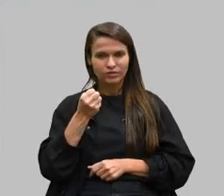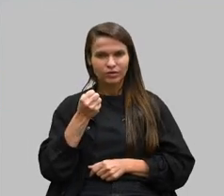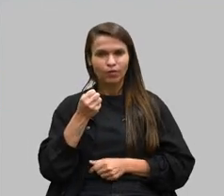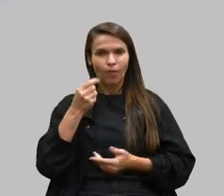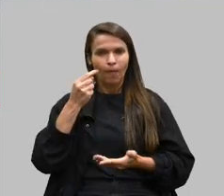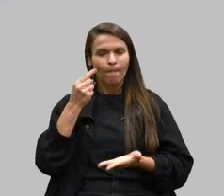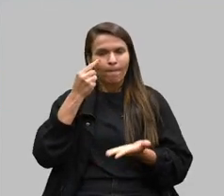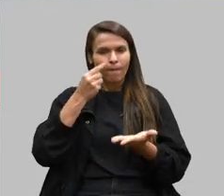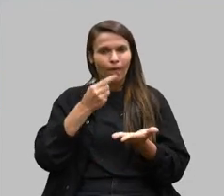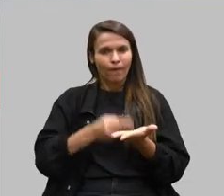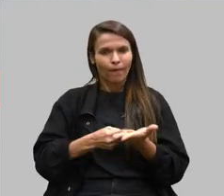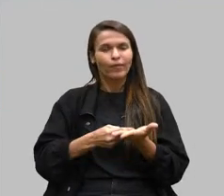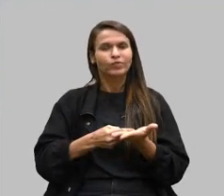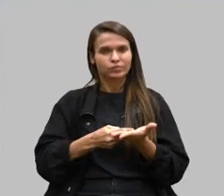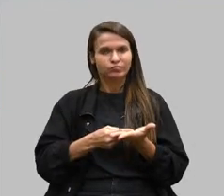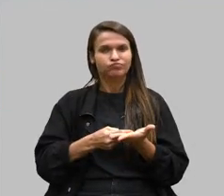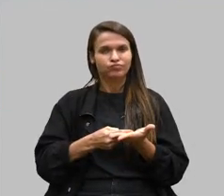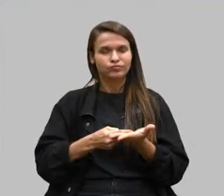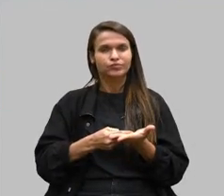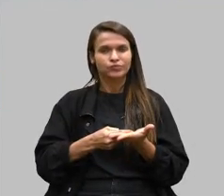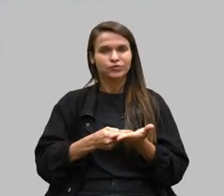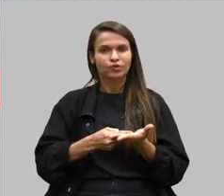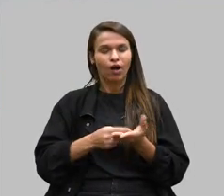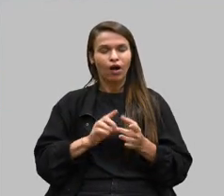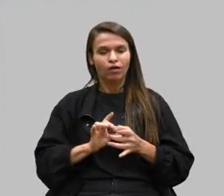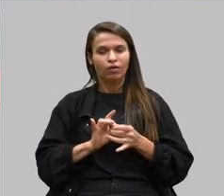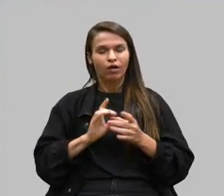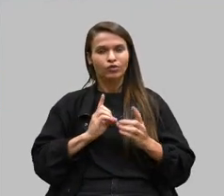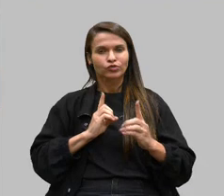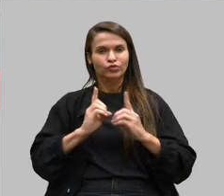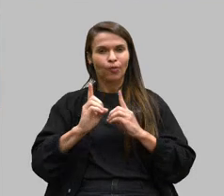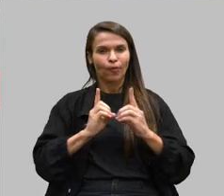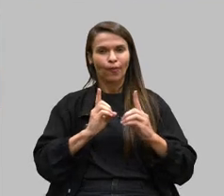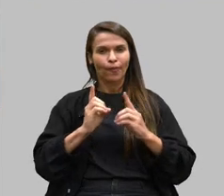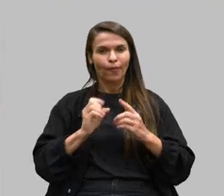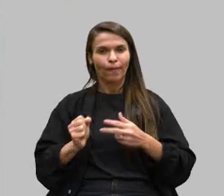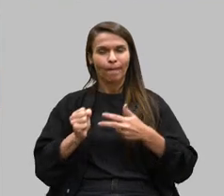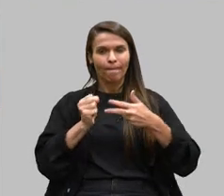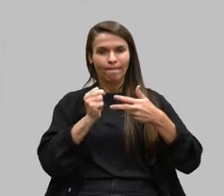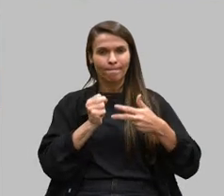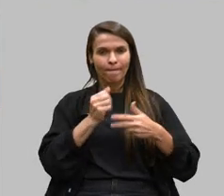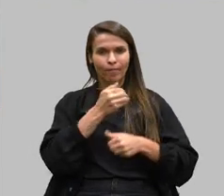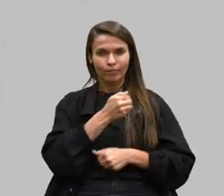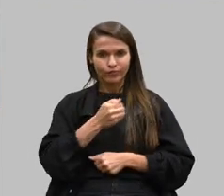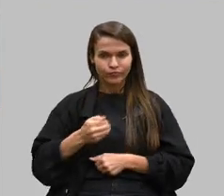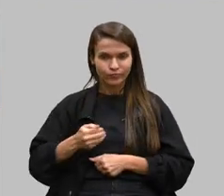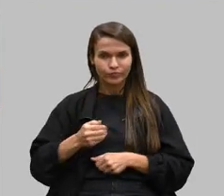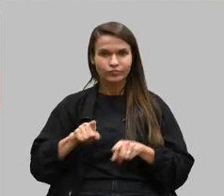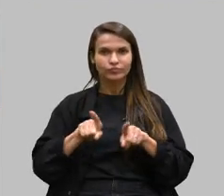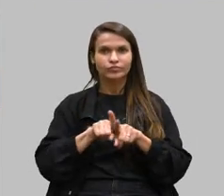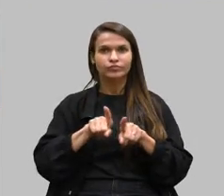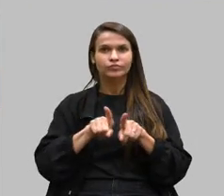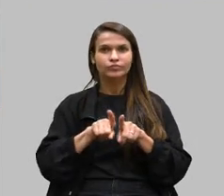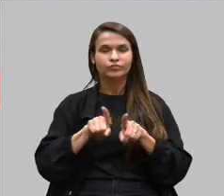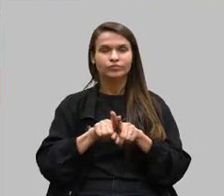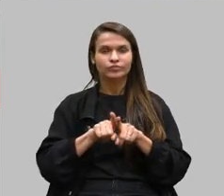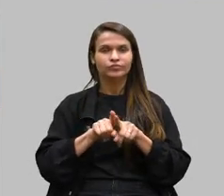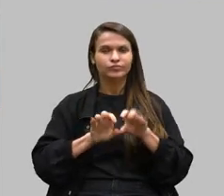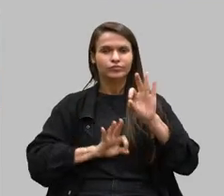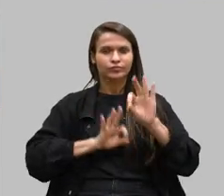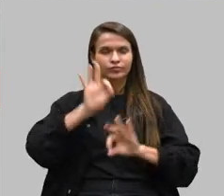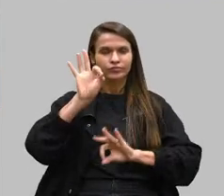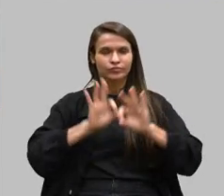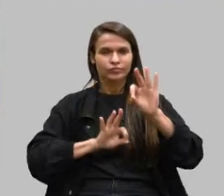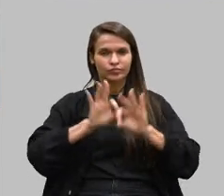obrigações está disposta a fazer esse diálogo com o poder público a própria Veli que tá disposta de fazer os rearranjos e ajustes